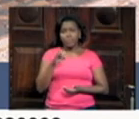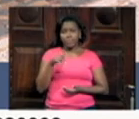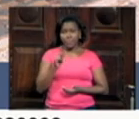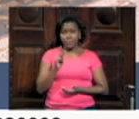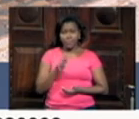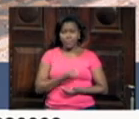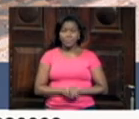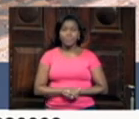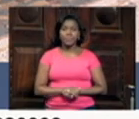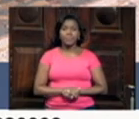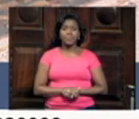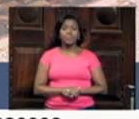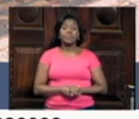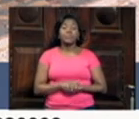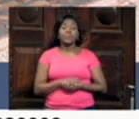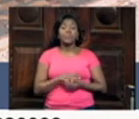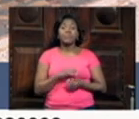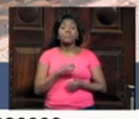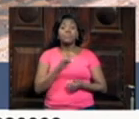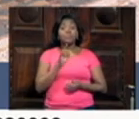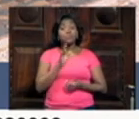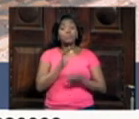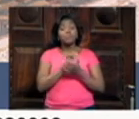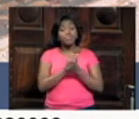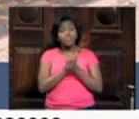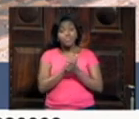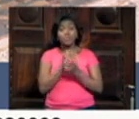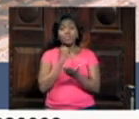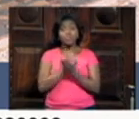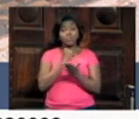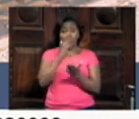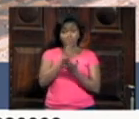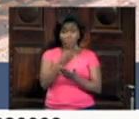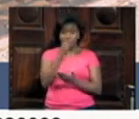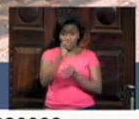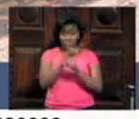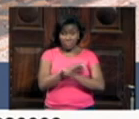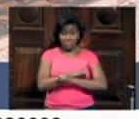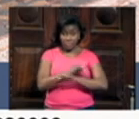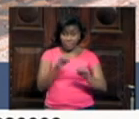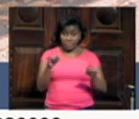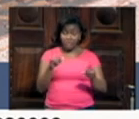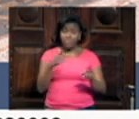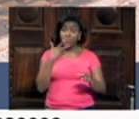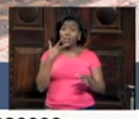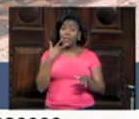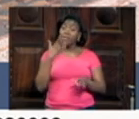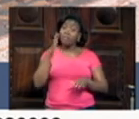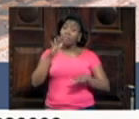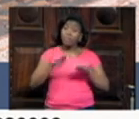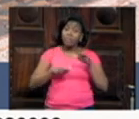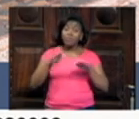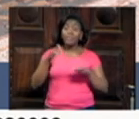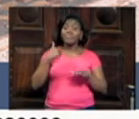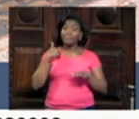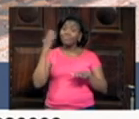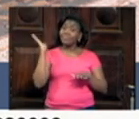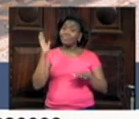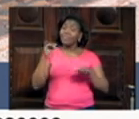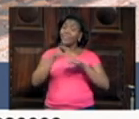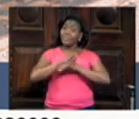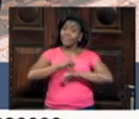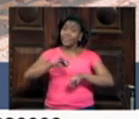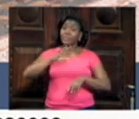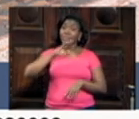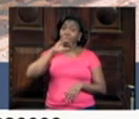com brevidade, apenas para cumprimentar e endossar o pronunciamento de Vossa Excelência e dizer que talvez eu seja portador de mais notícias, porque no